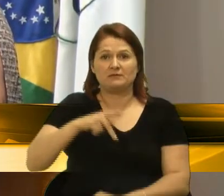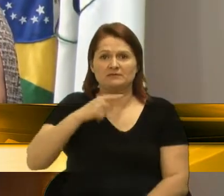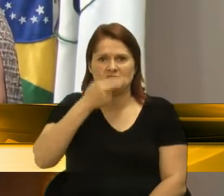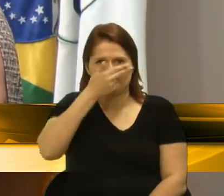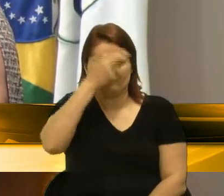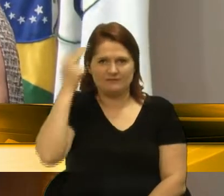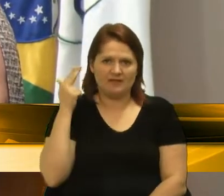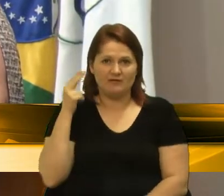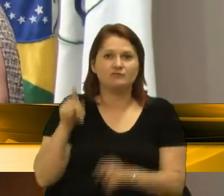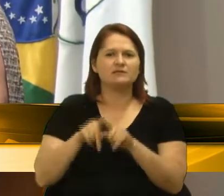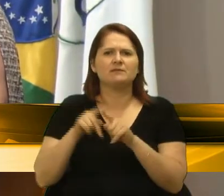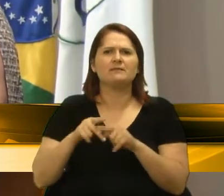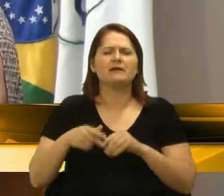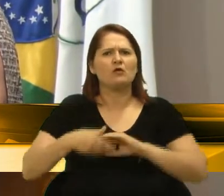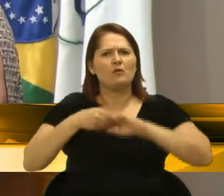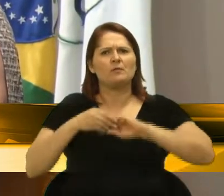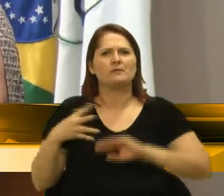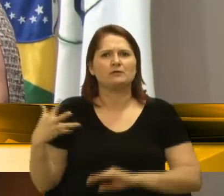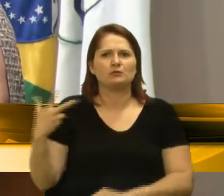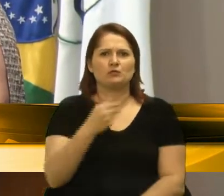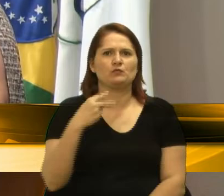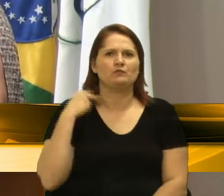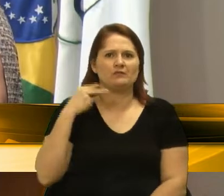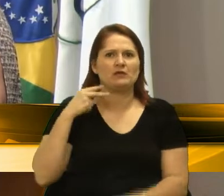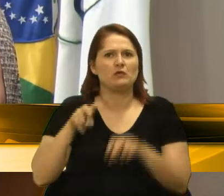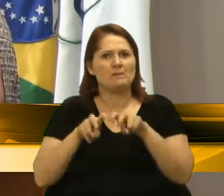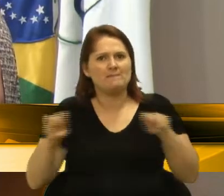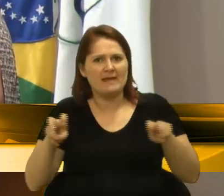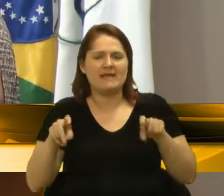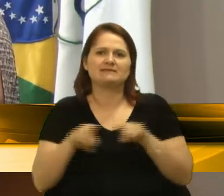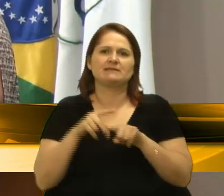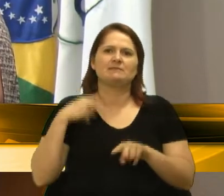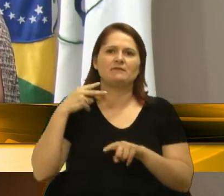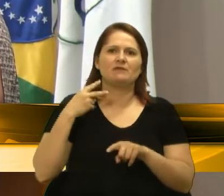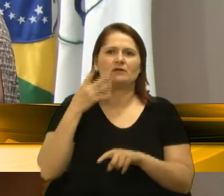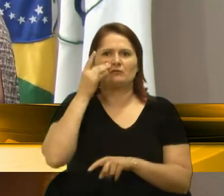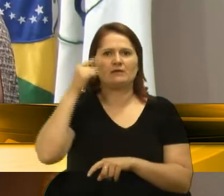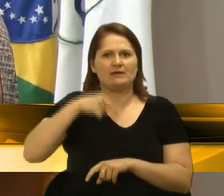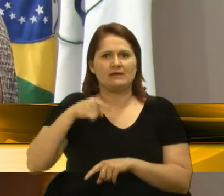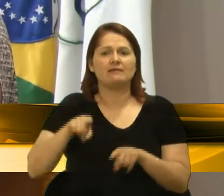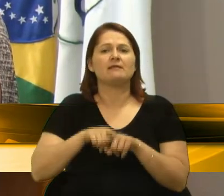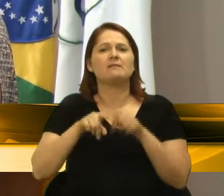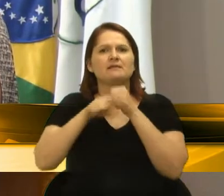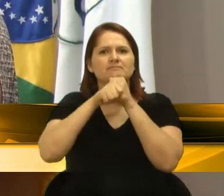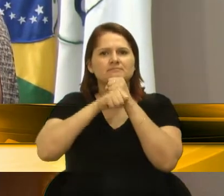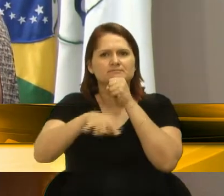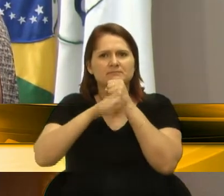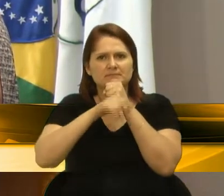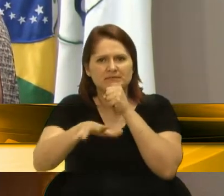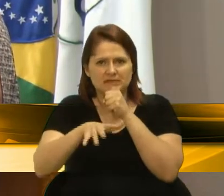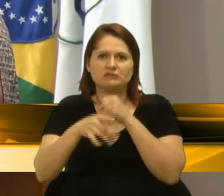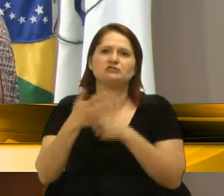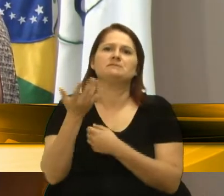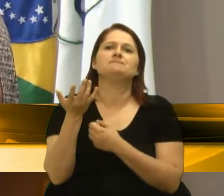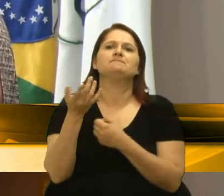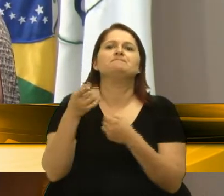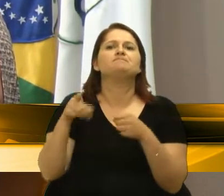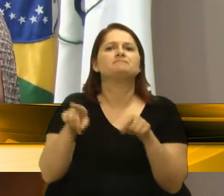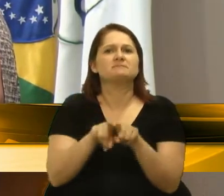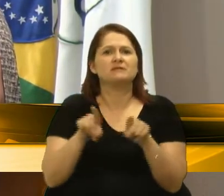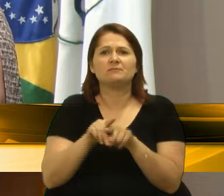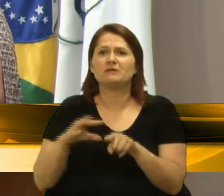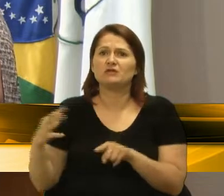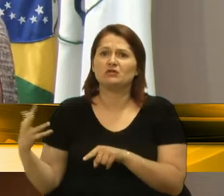demais vereadores presentes, cumprimento a imprensa, todas as pessoas que trabalharam